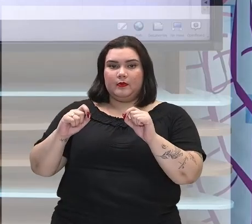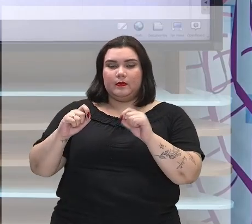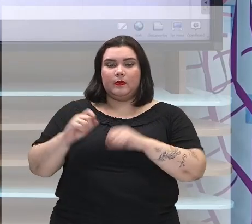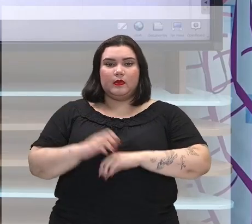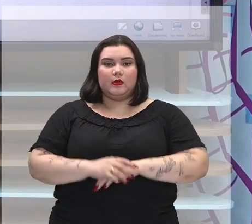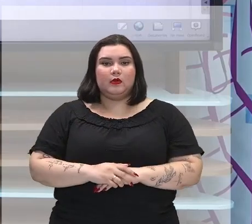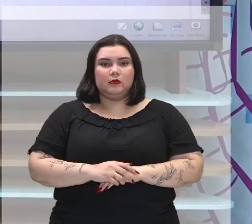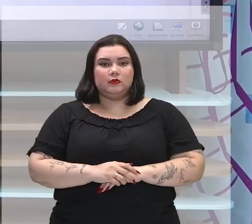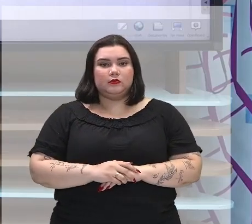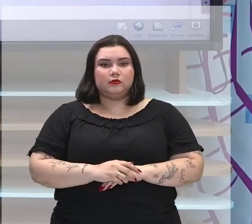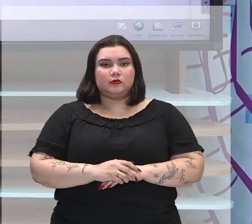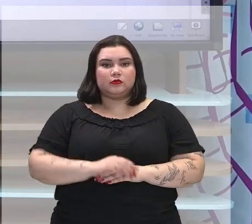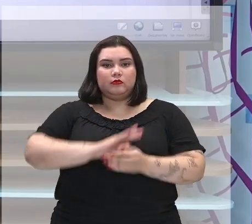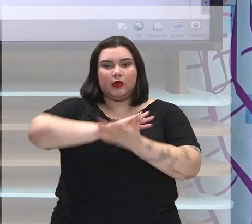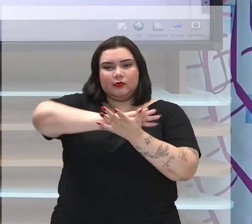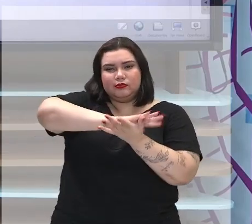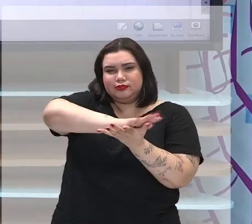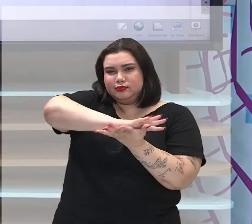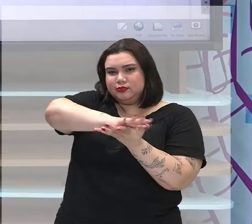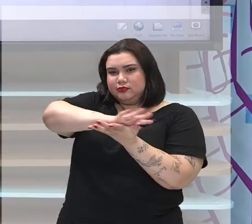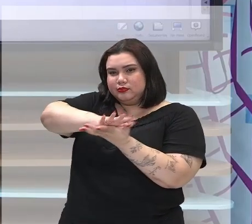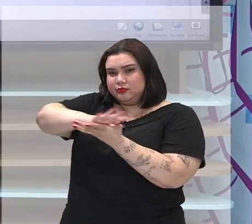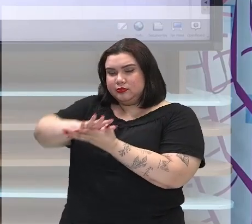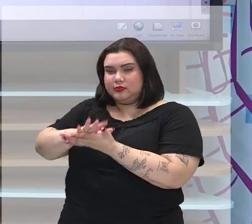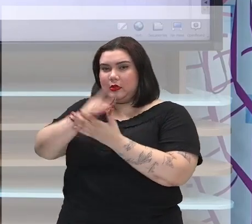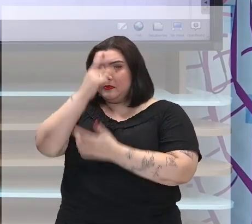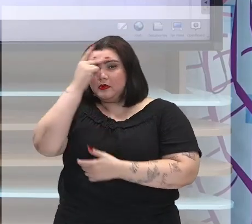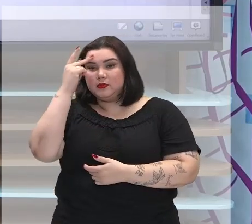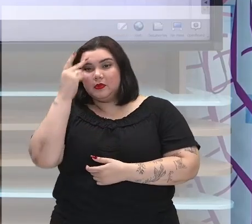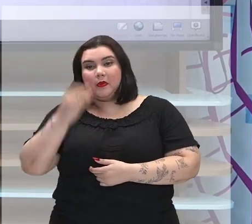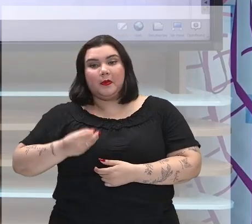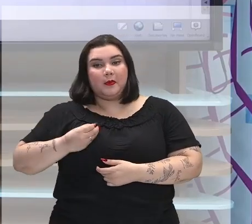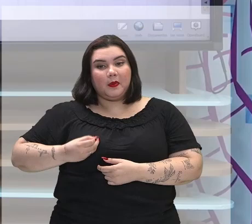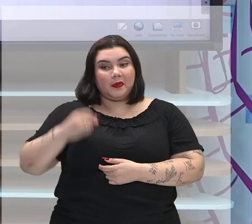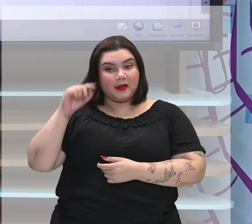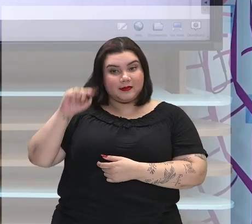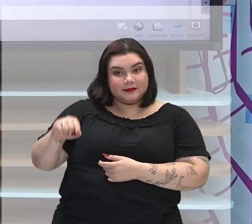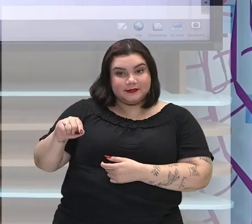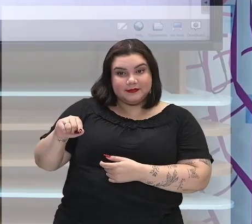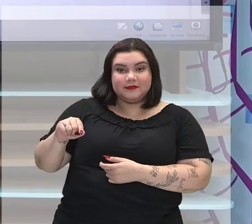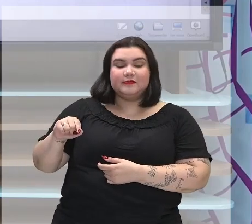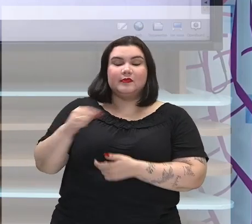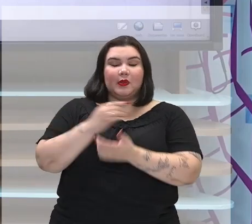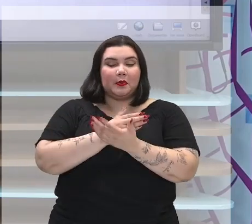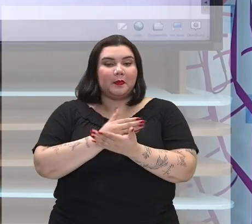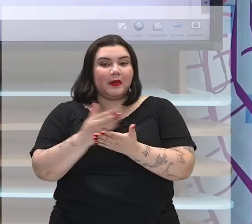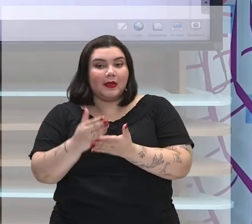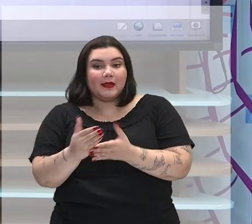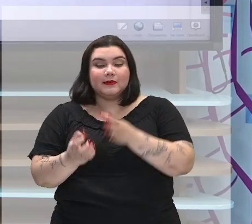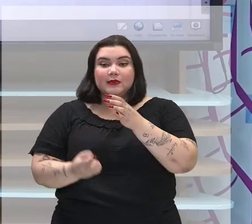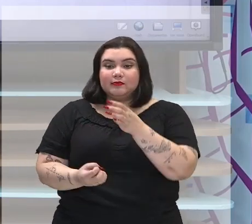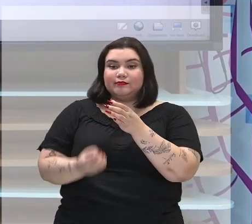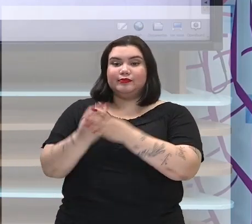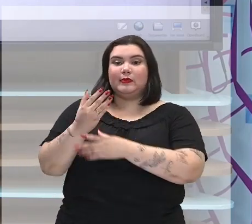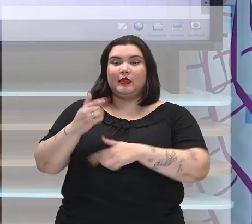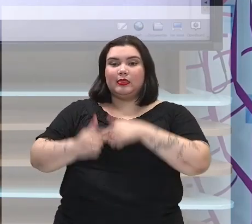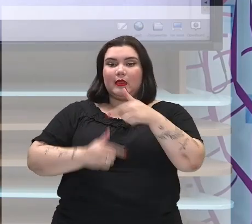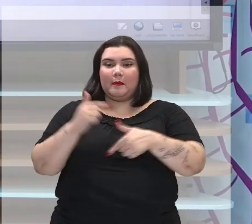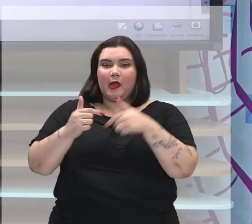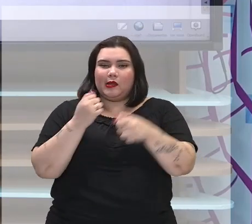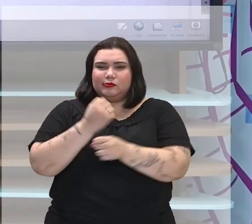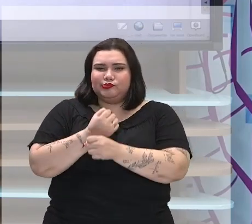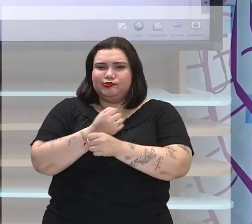dizima, né, os nativos daquela região e começa a implementar o trabalho forçado. O